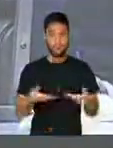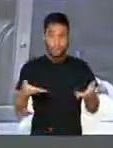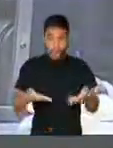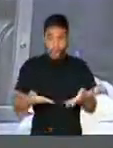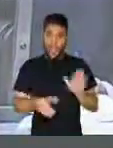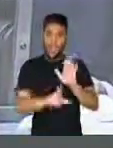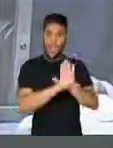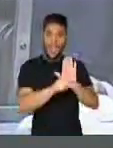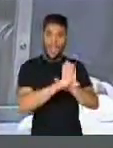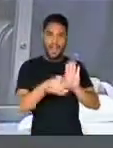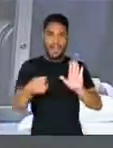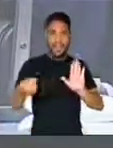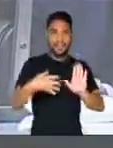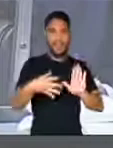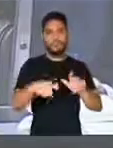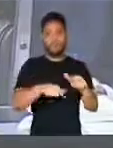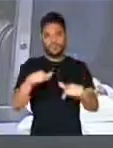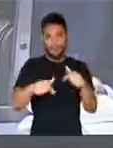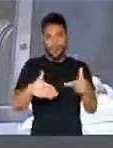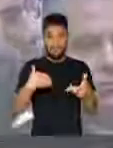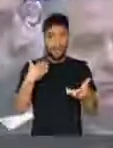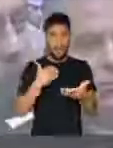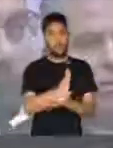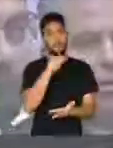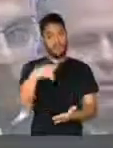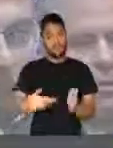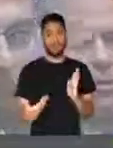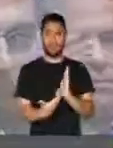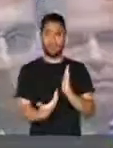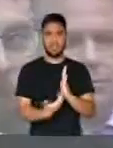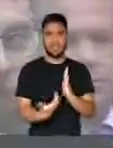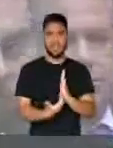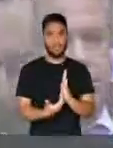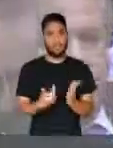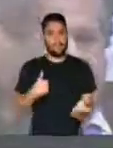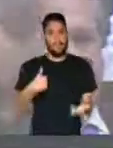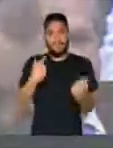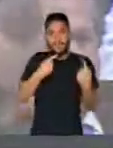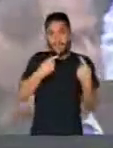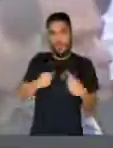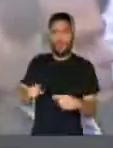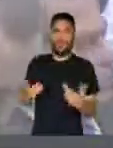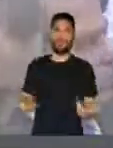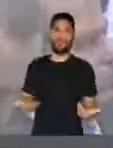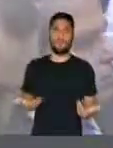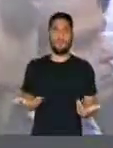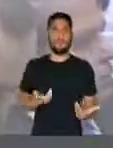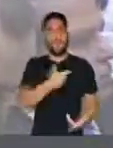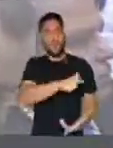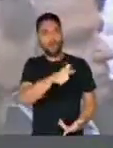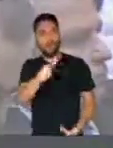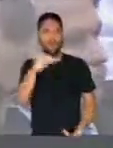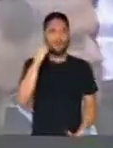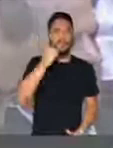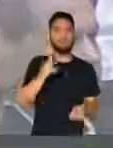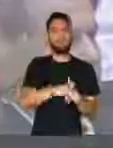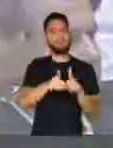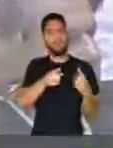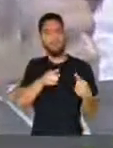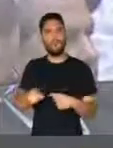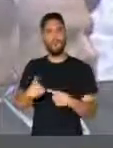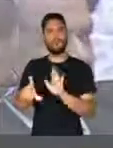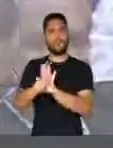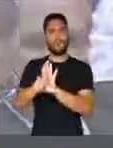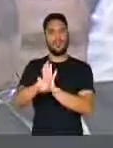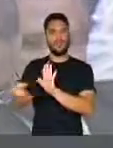legislação trabalhista aprovada por esta casa, por maioria, contra o nosso voto contra de muitos outros deputados,